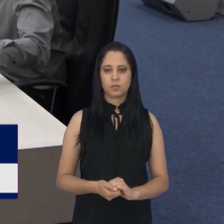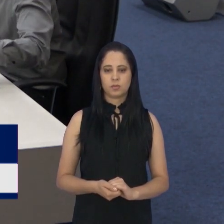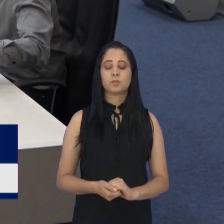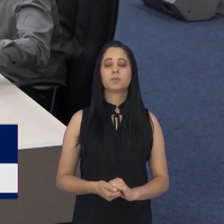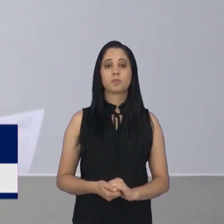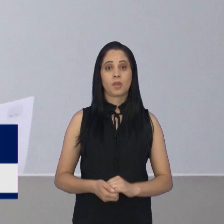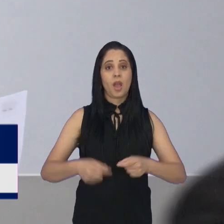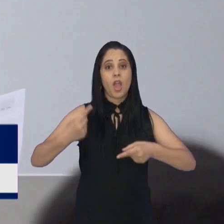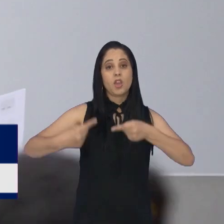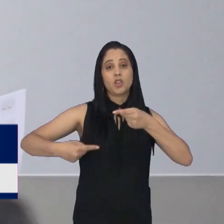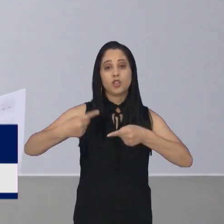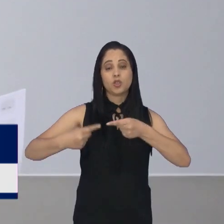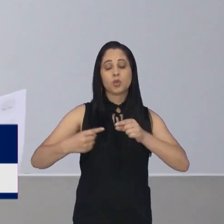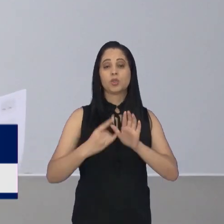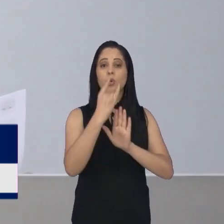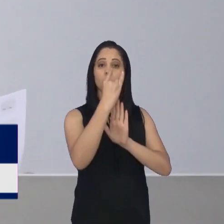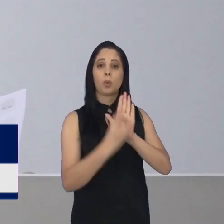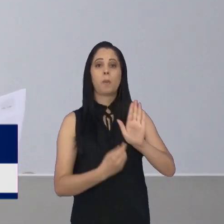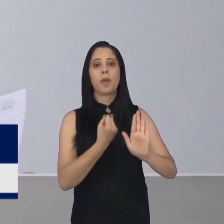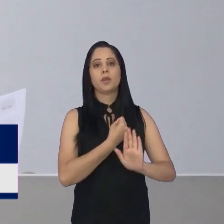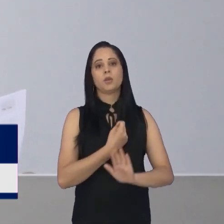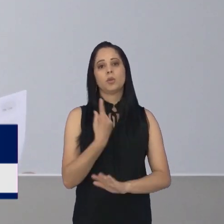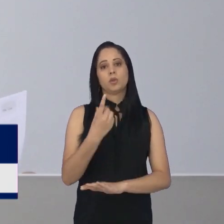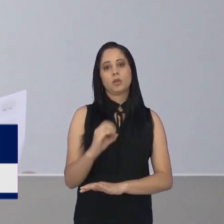Em discussão, o processo número